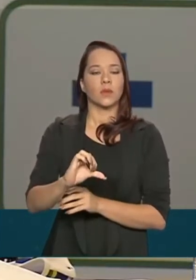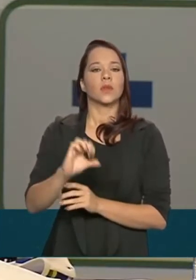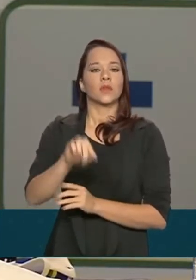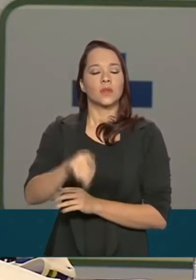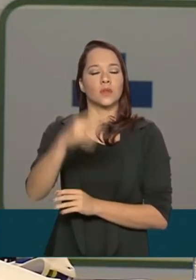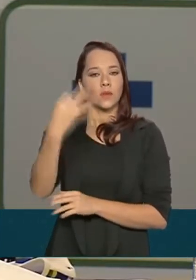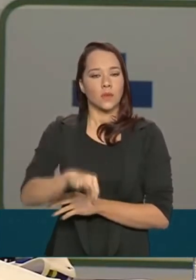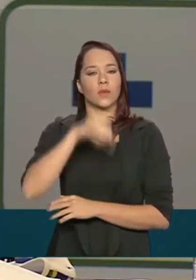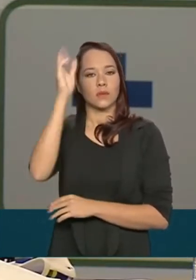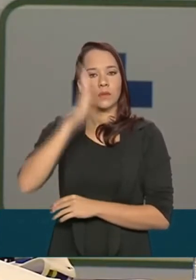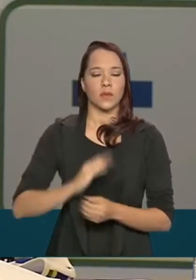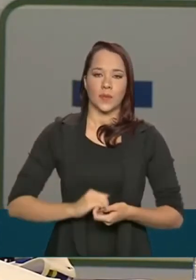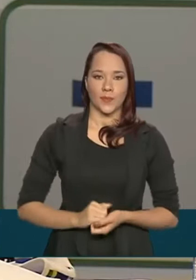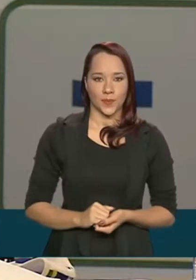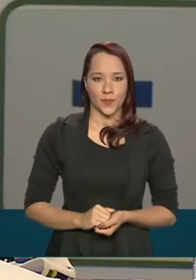casos no Brasil.